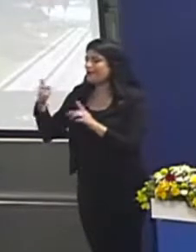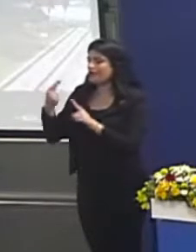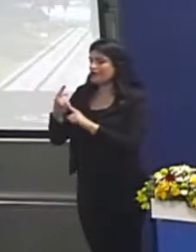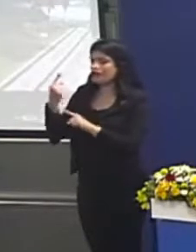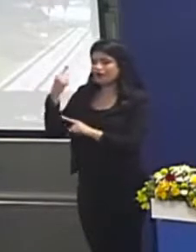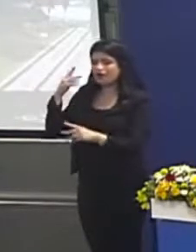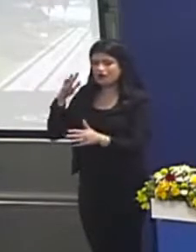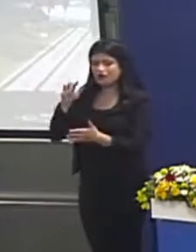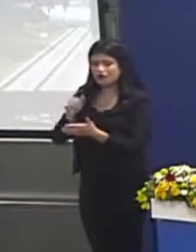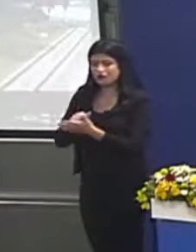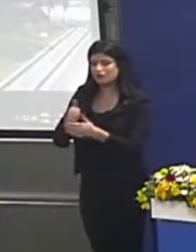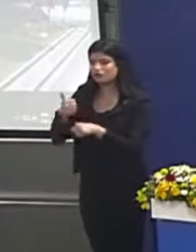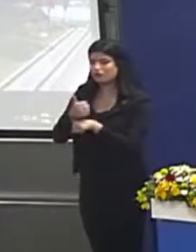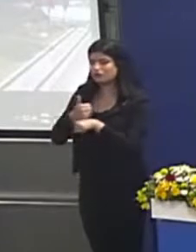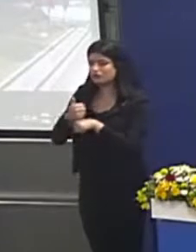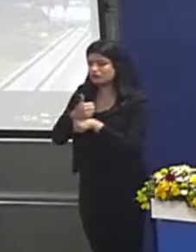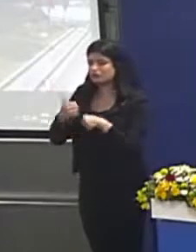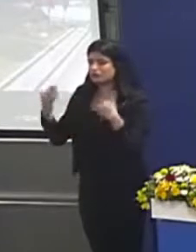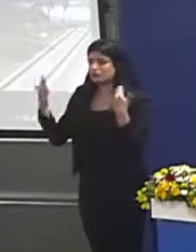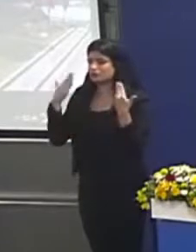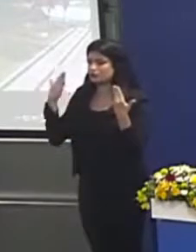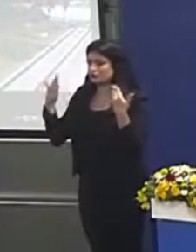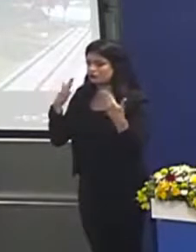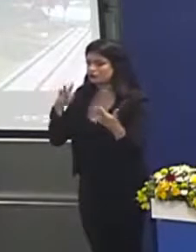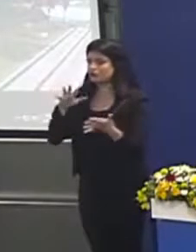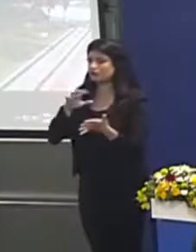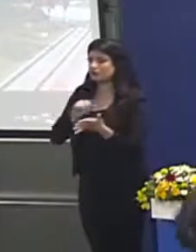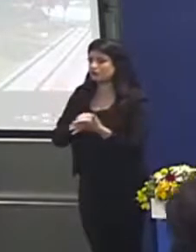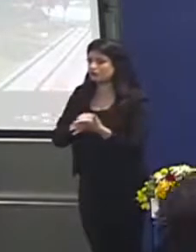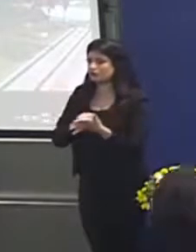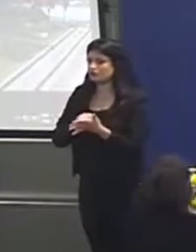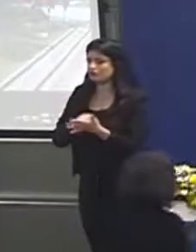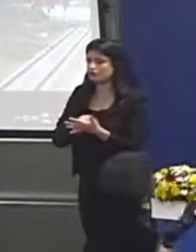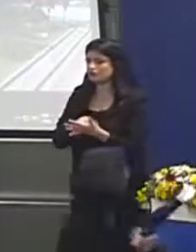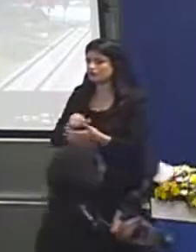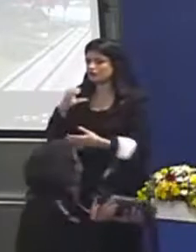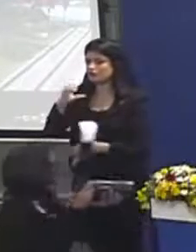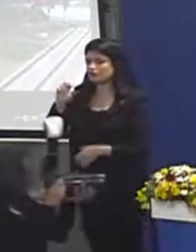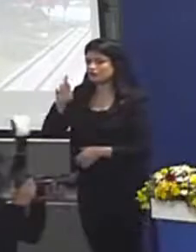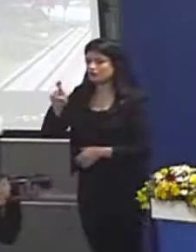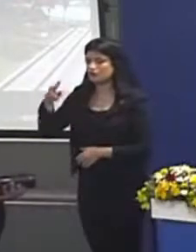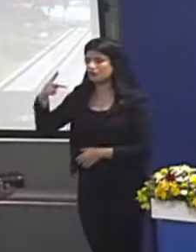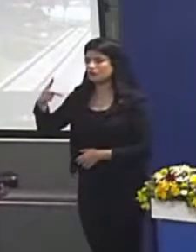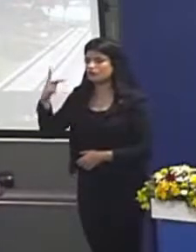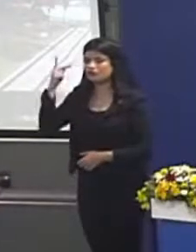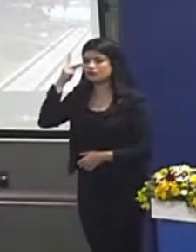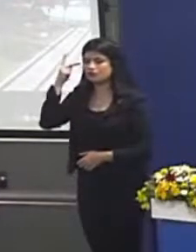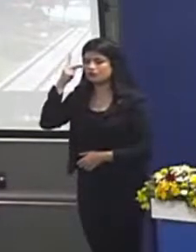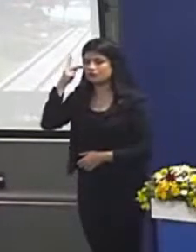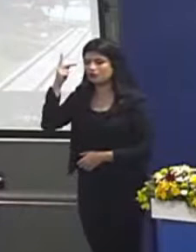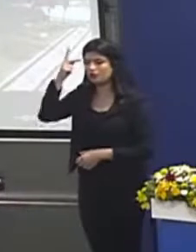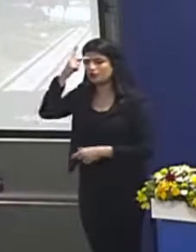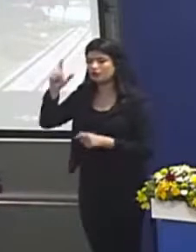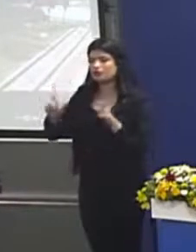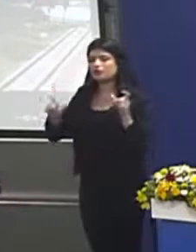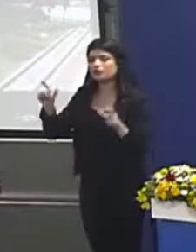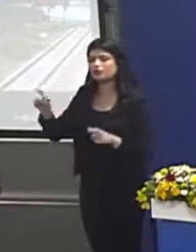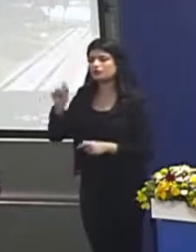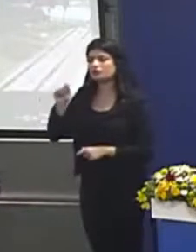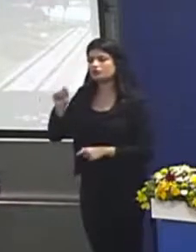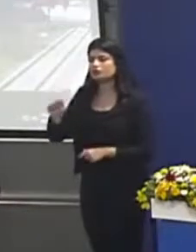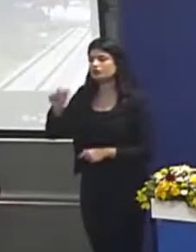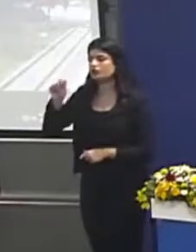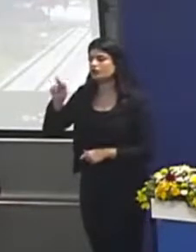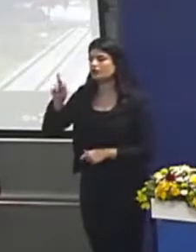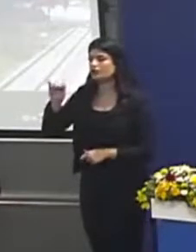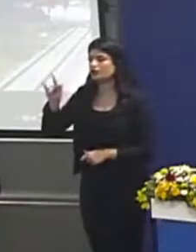de registro profissional da psicóloga, registrados no CRP São Paulo, nas pessoas de